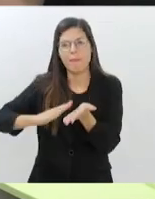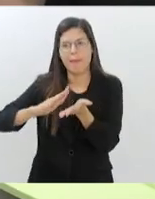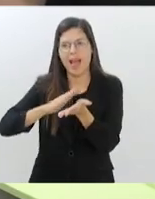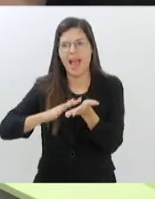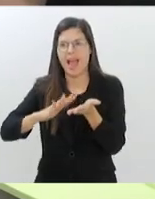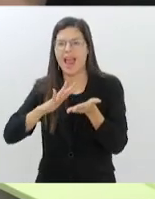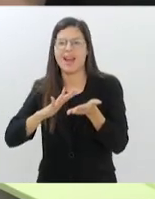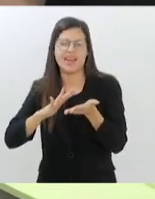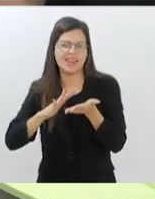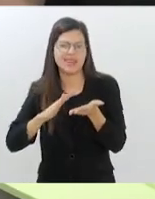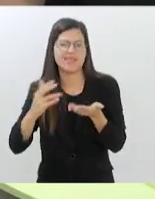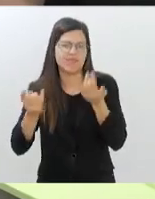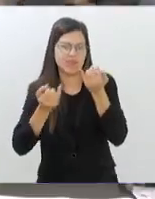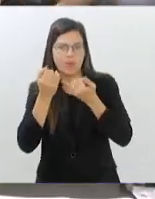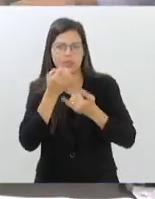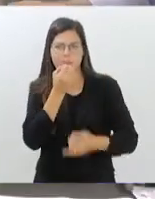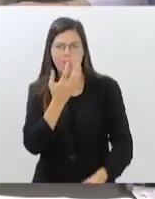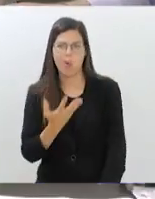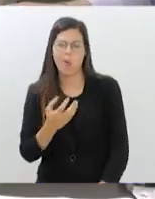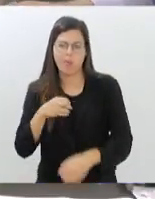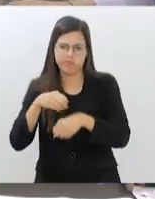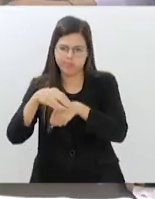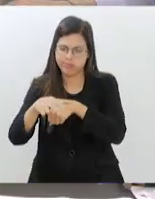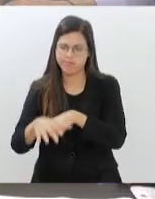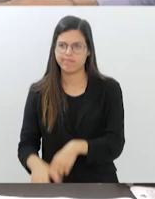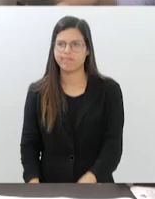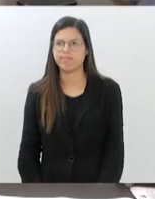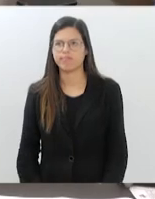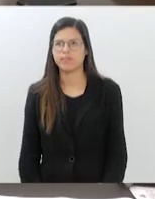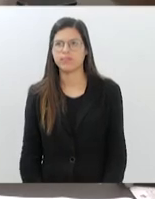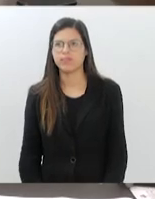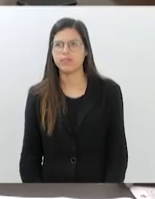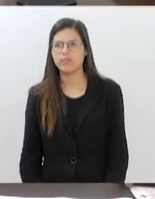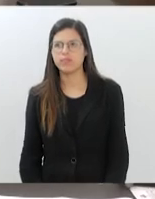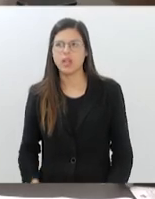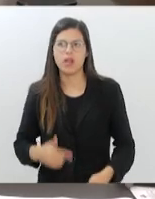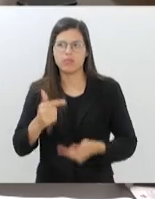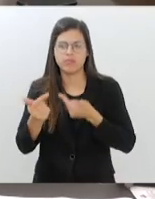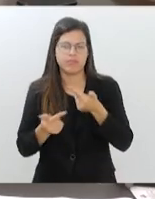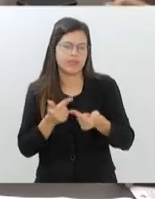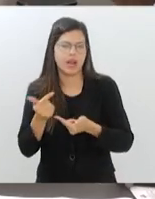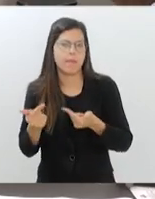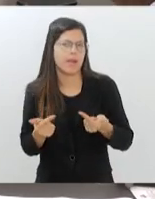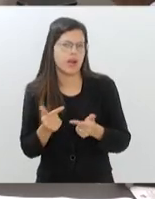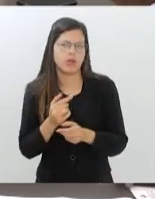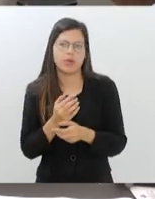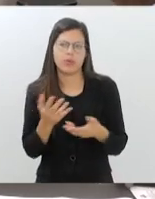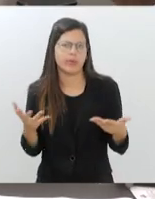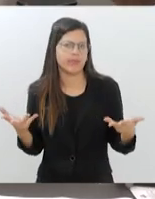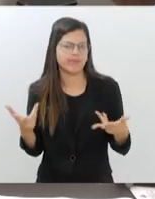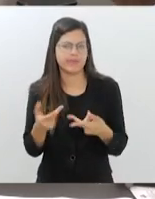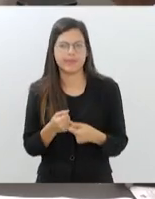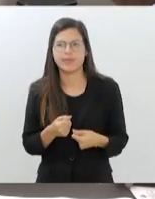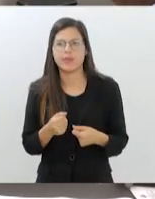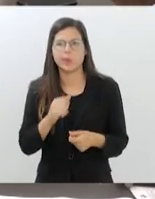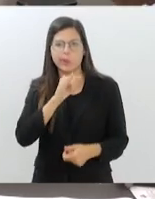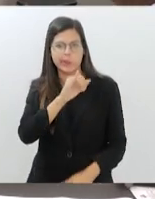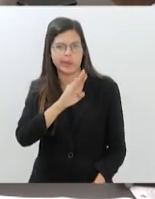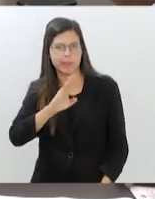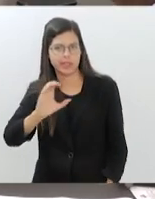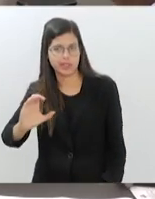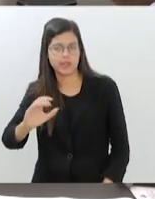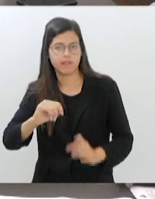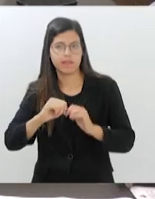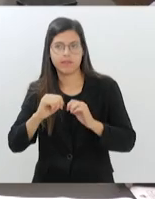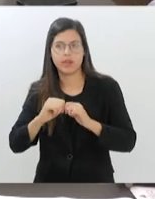então já é uma informação boa realment é um trabalho e incrível que o Instituto benjam constan faz há muitos anos